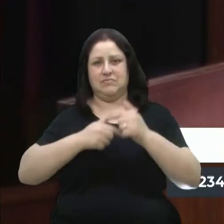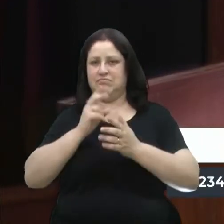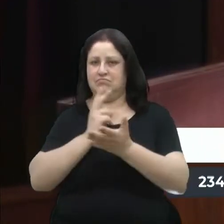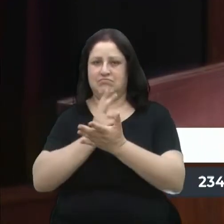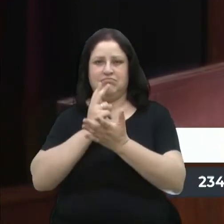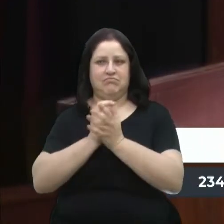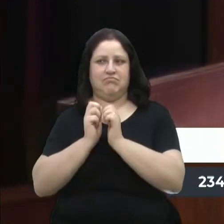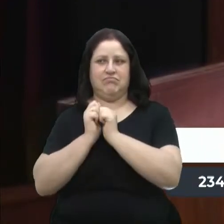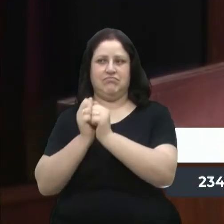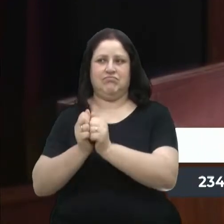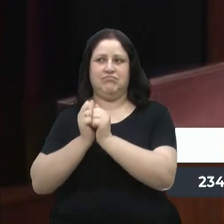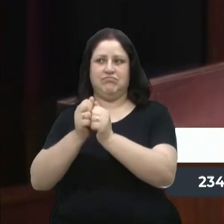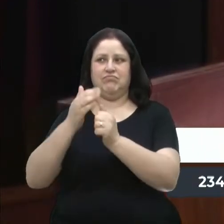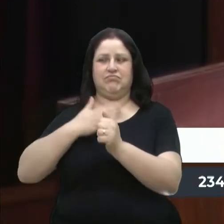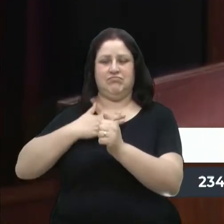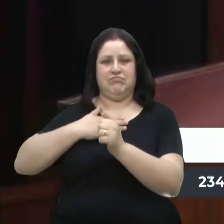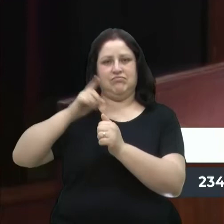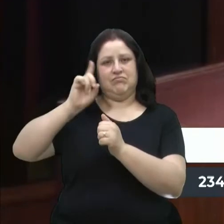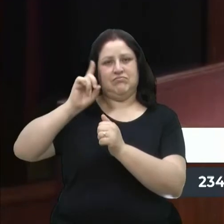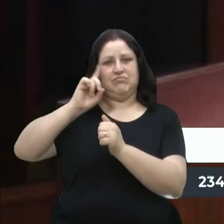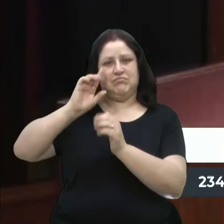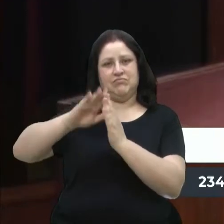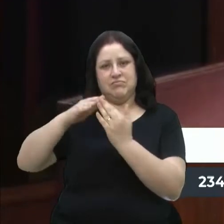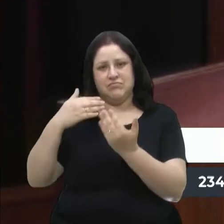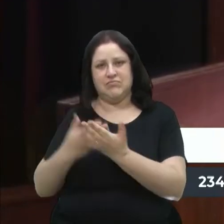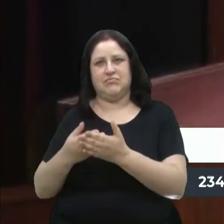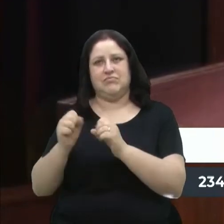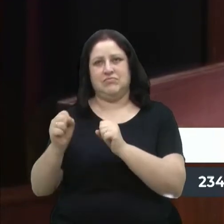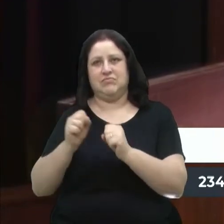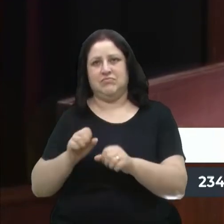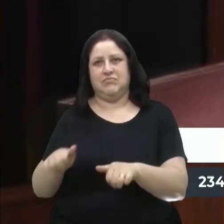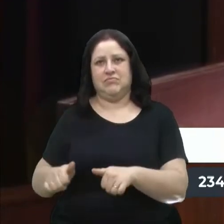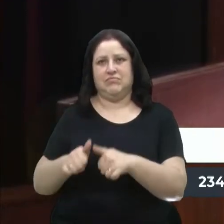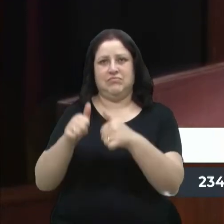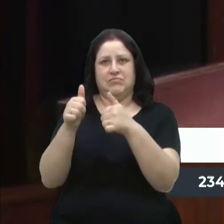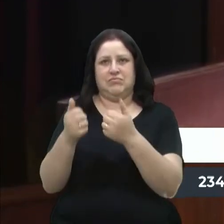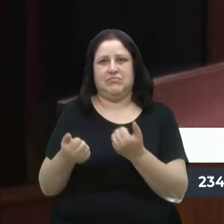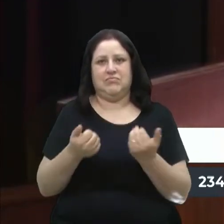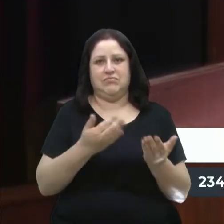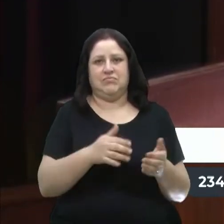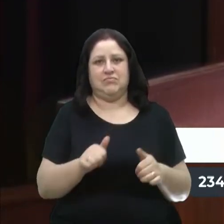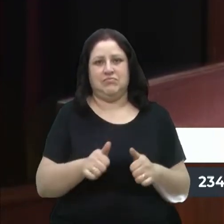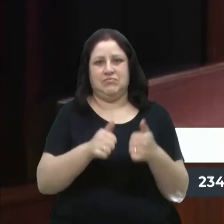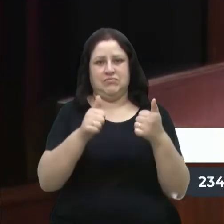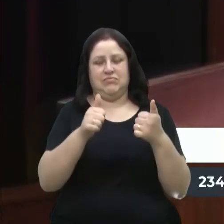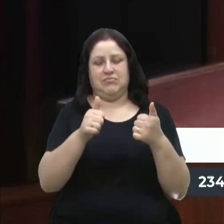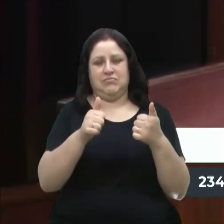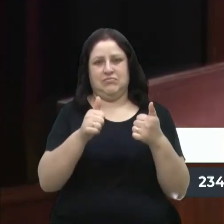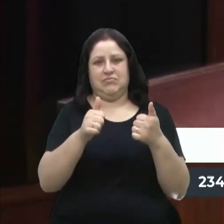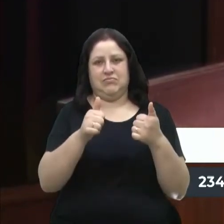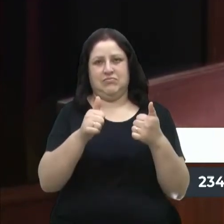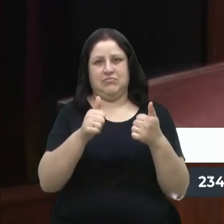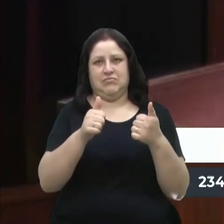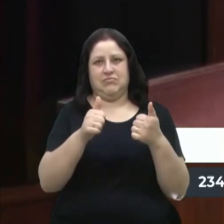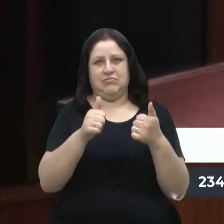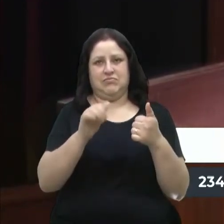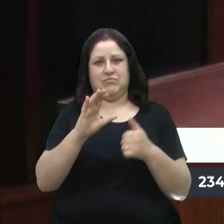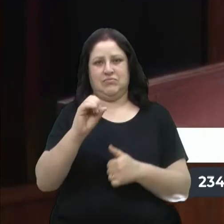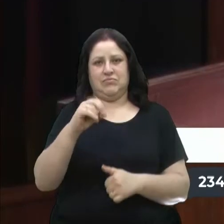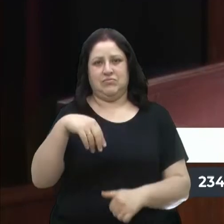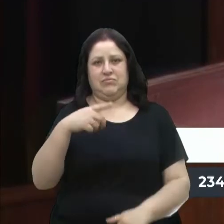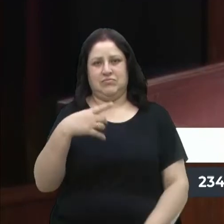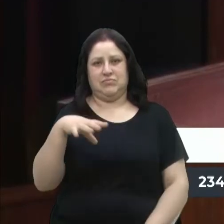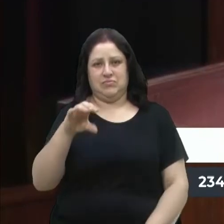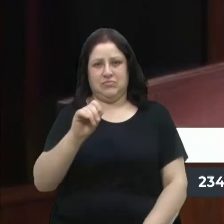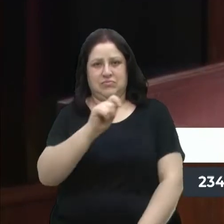para que cada dia na sua escola possa ser melhor e oferecer melhores condições para os nossos alunos aos professores